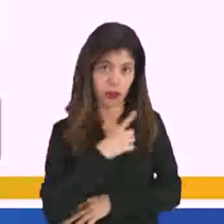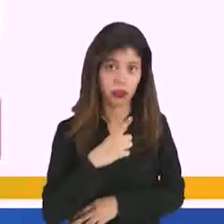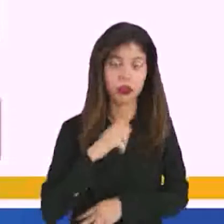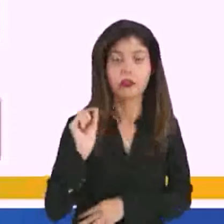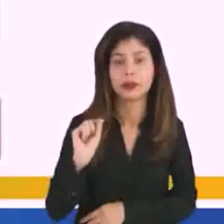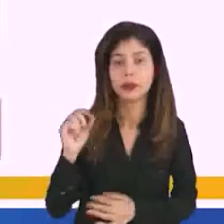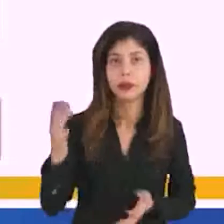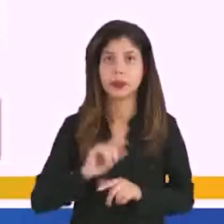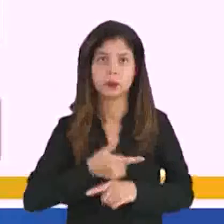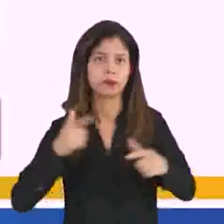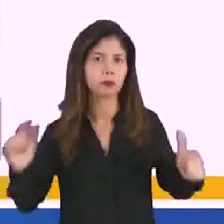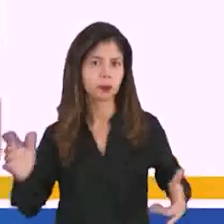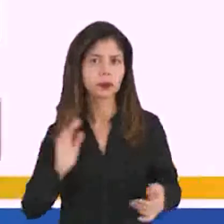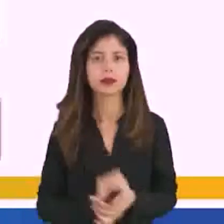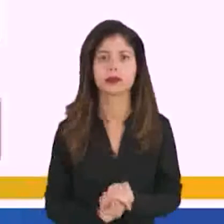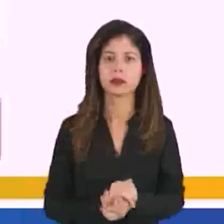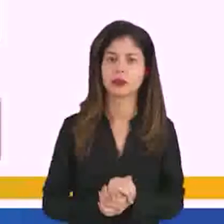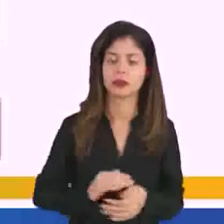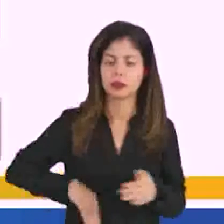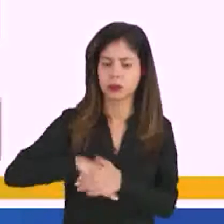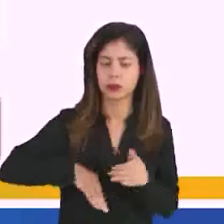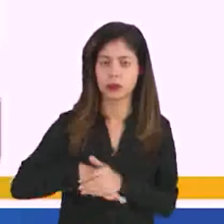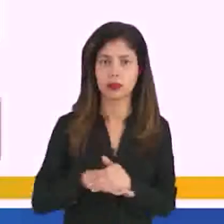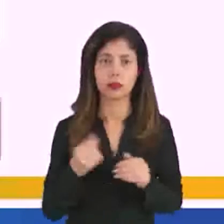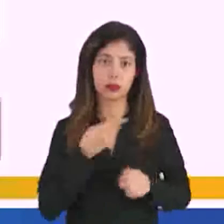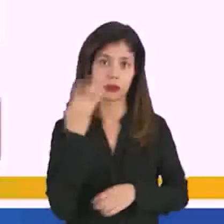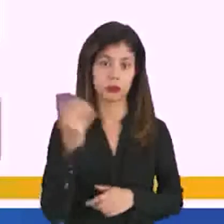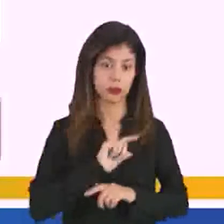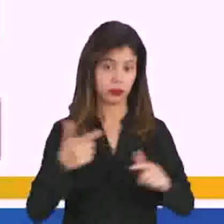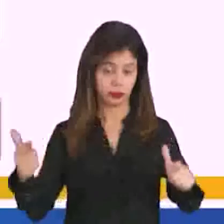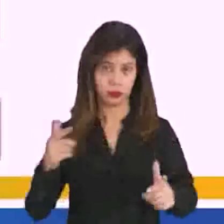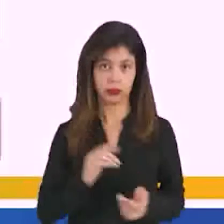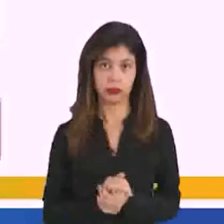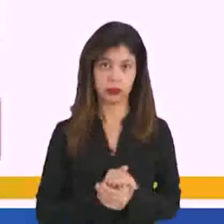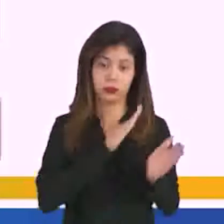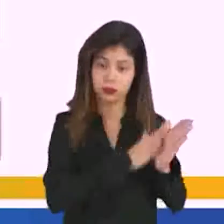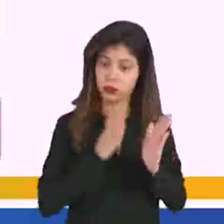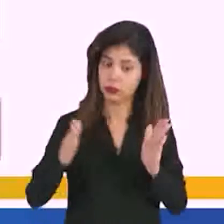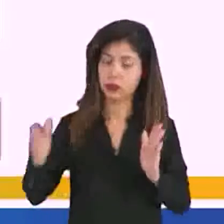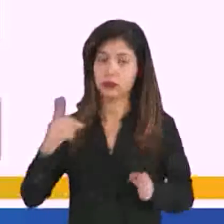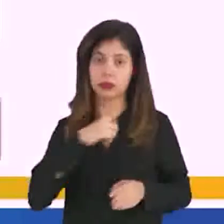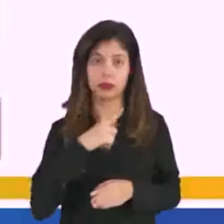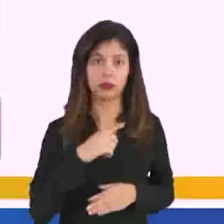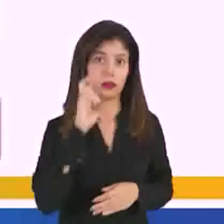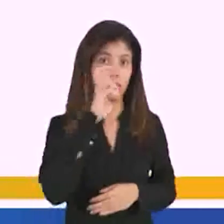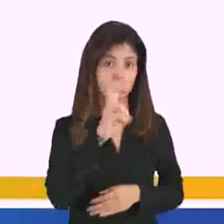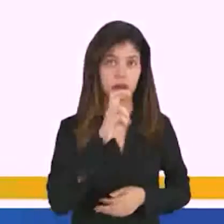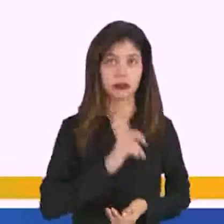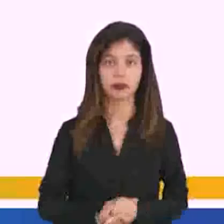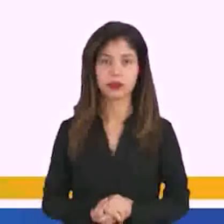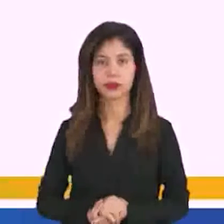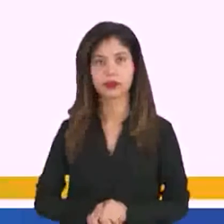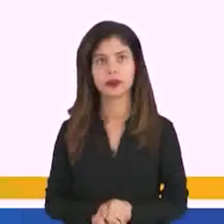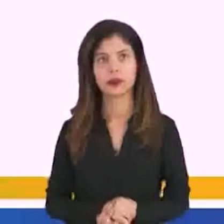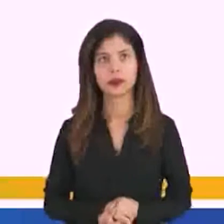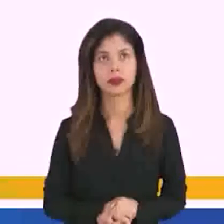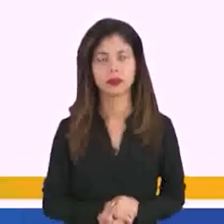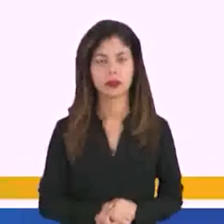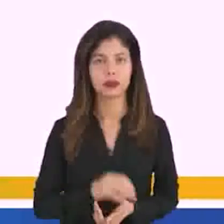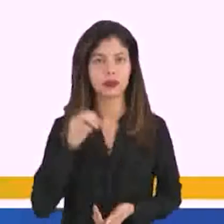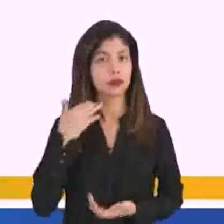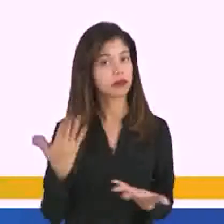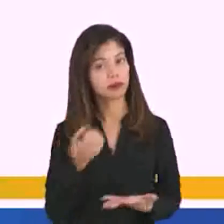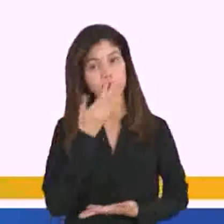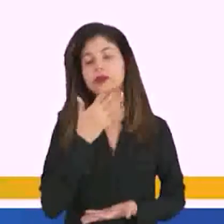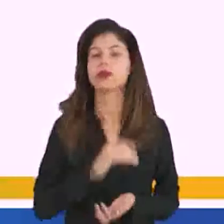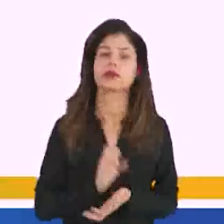quantidade aí maior, de gols marcados, de a quantidade maior aí de partidas, que seriam 5.